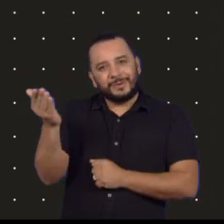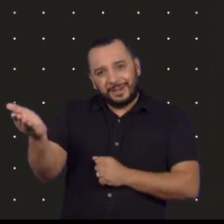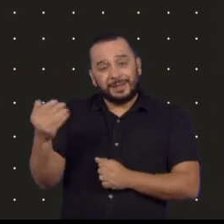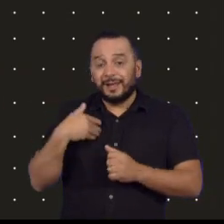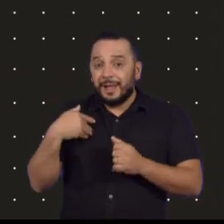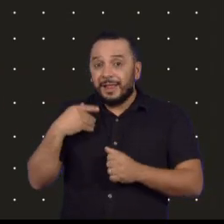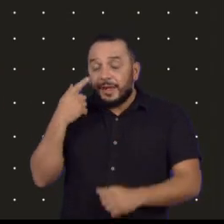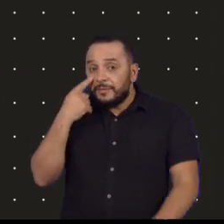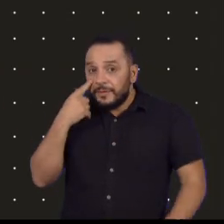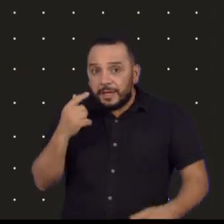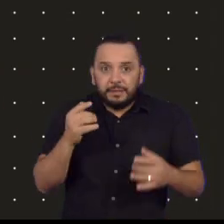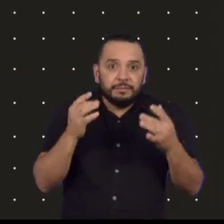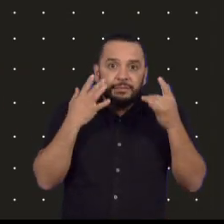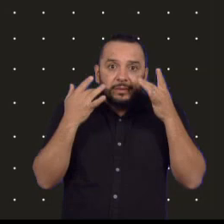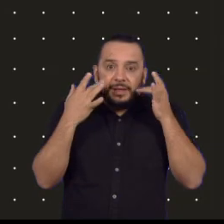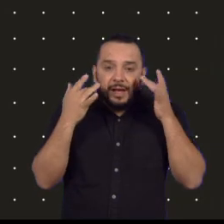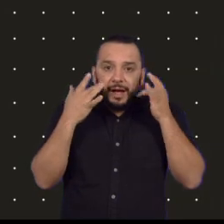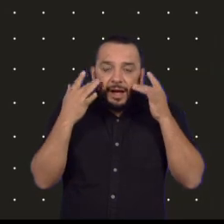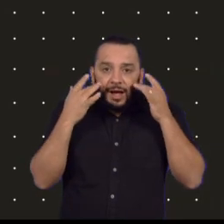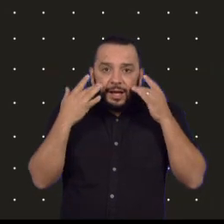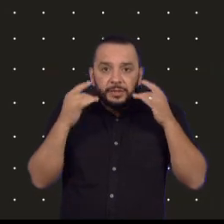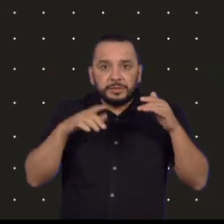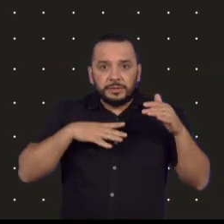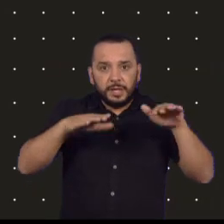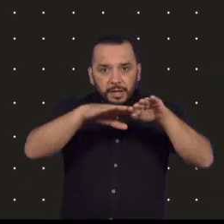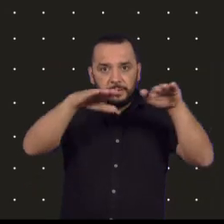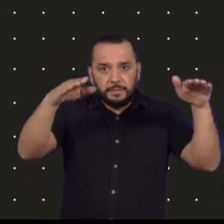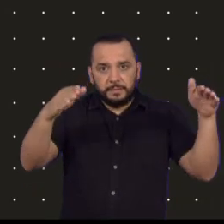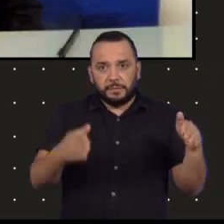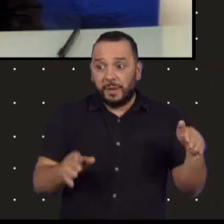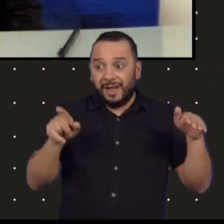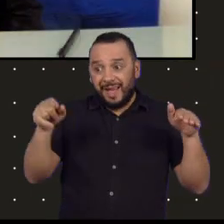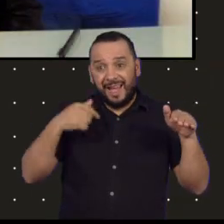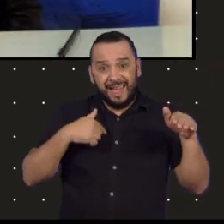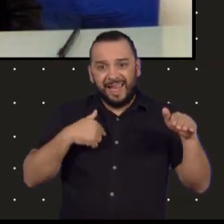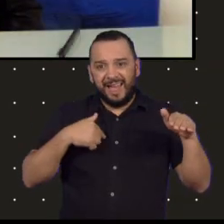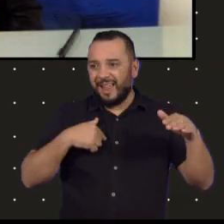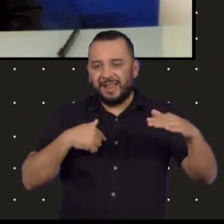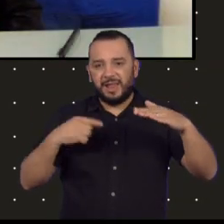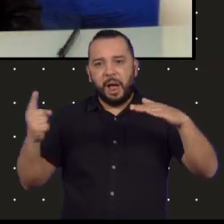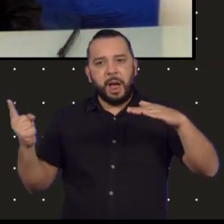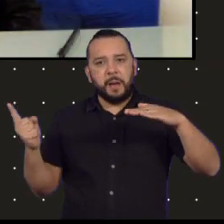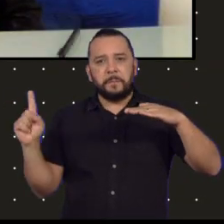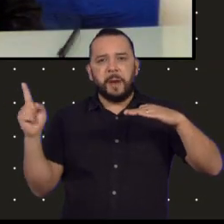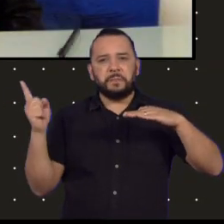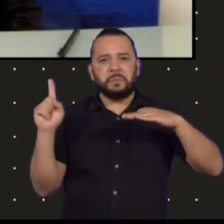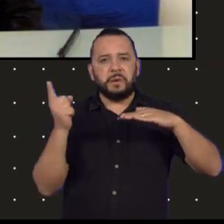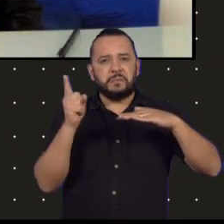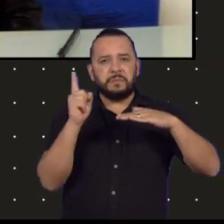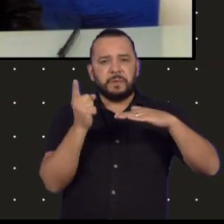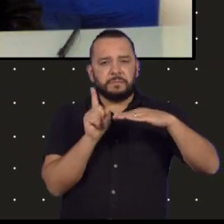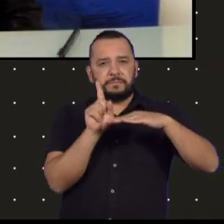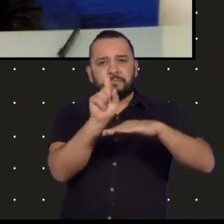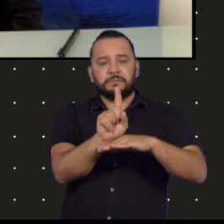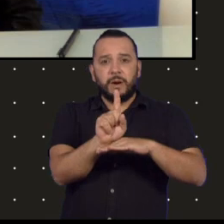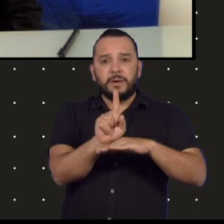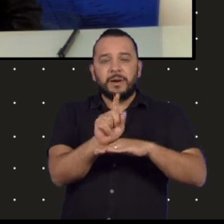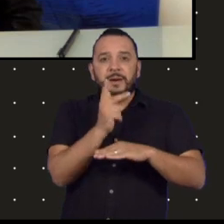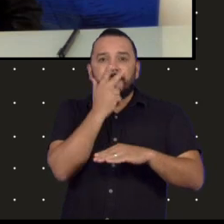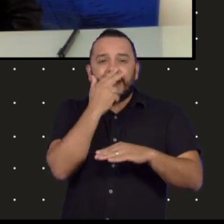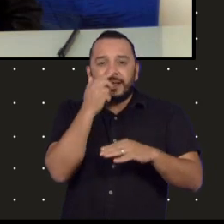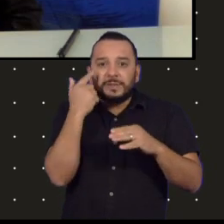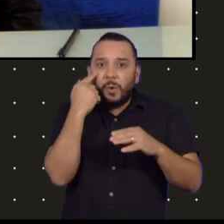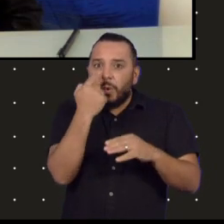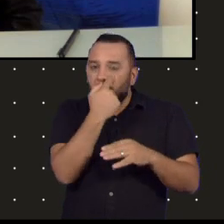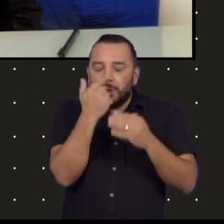teatro, assim, num lugar, num galpão, aonde qualquer lugar que ela vai fazer um trabalho, o olho dela